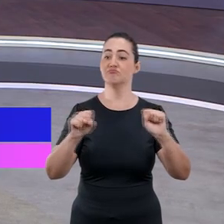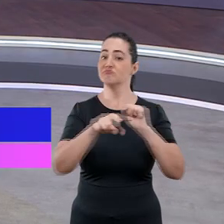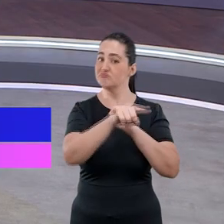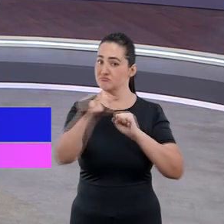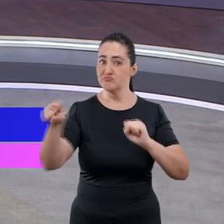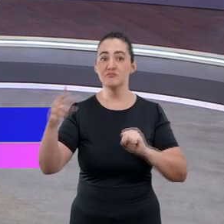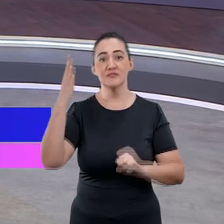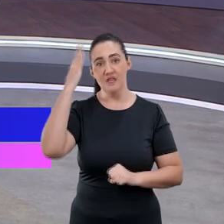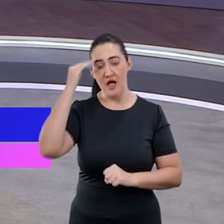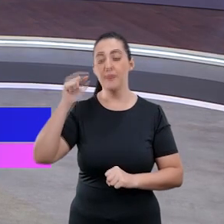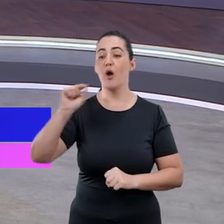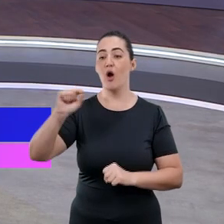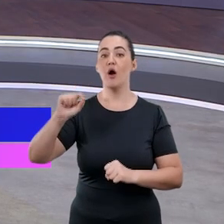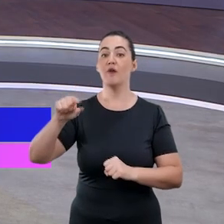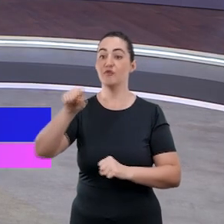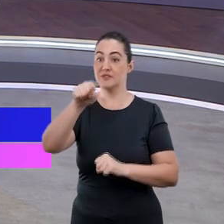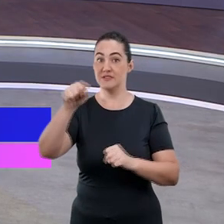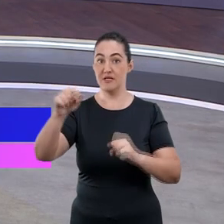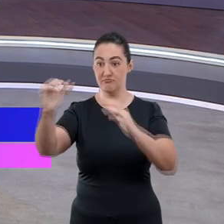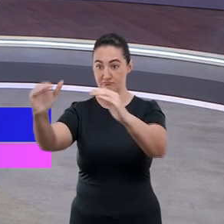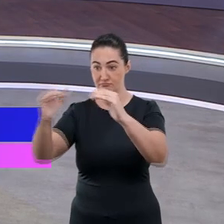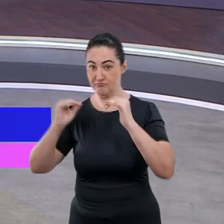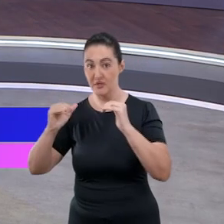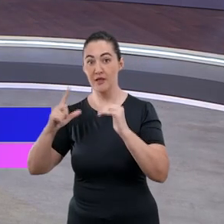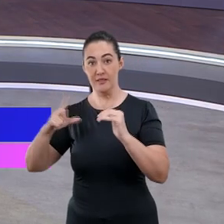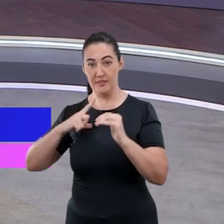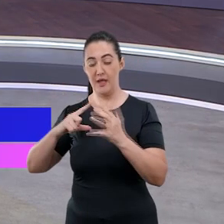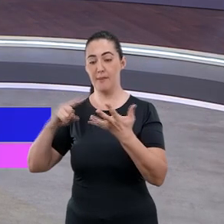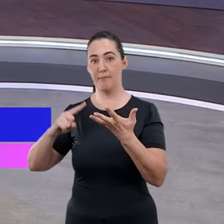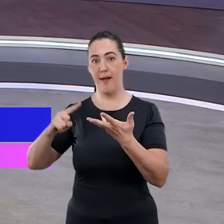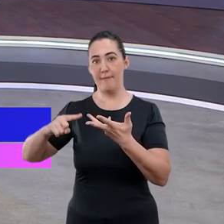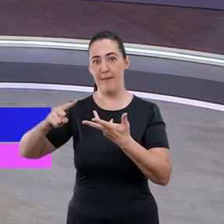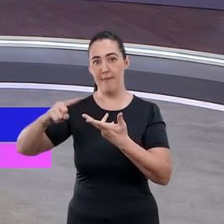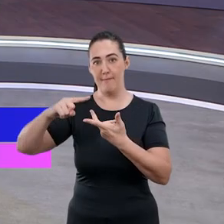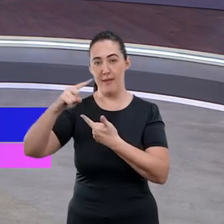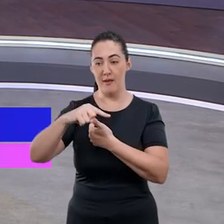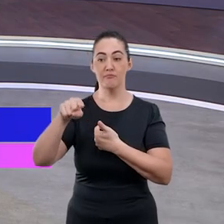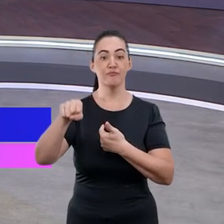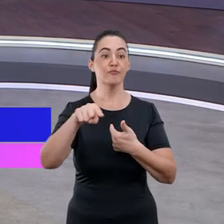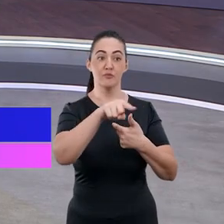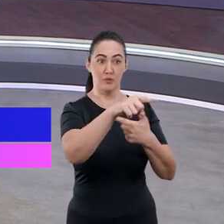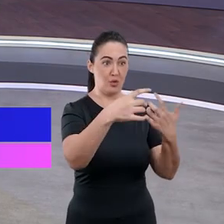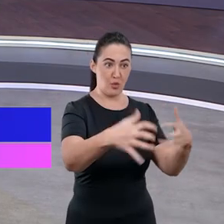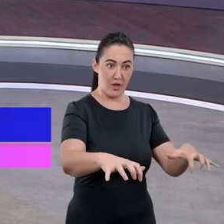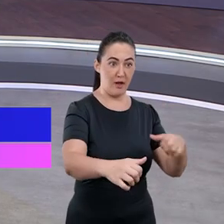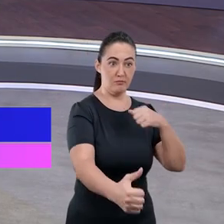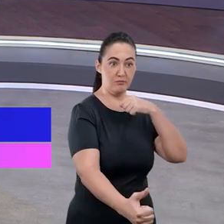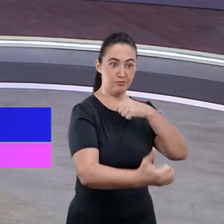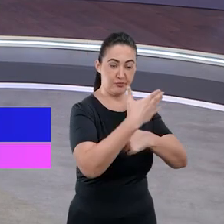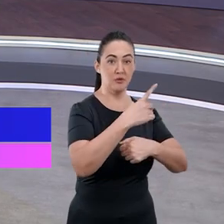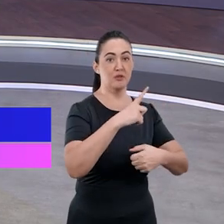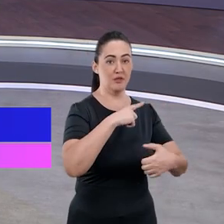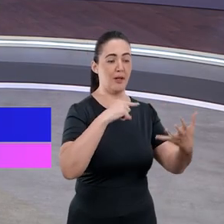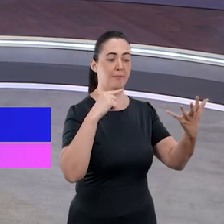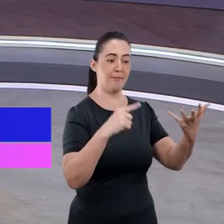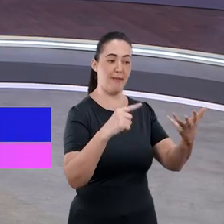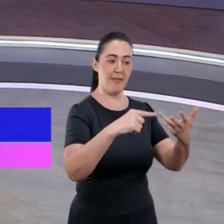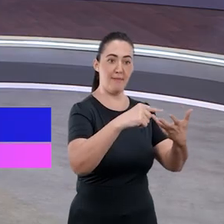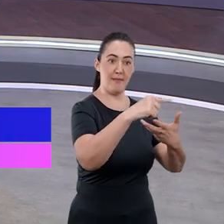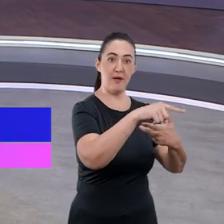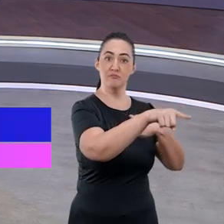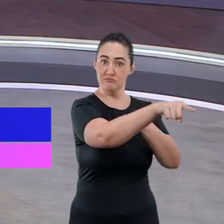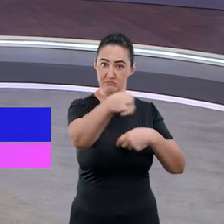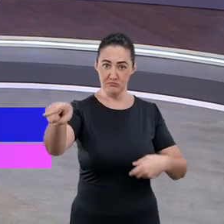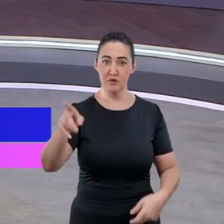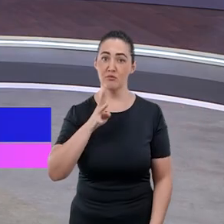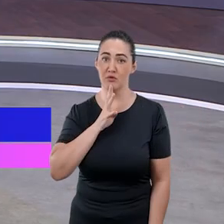justificativa para esse mal ter surgido. Não há nada que explique, não há nada que dê razões porque